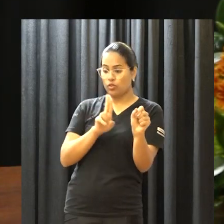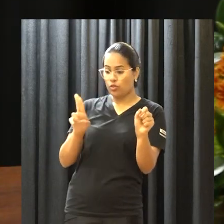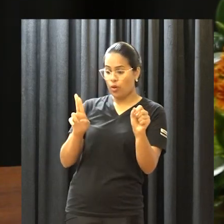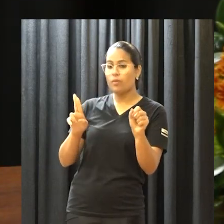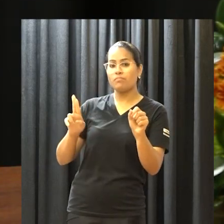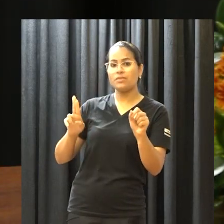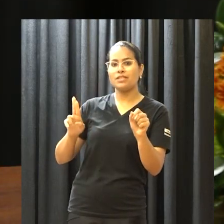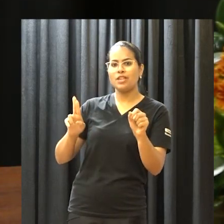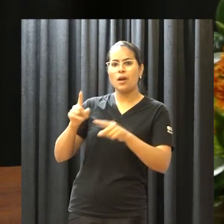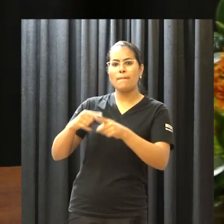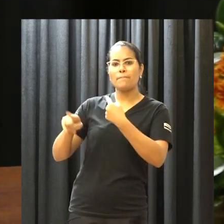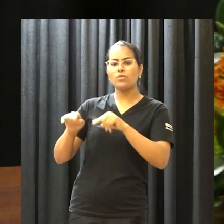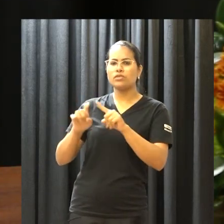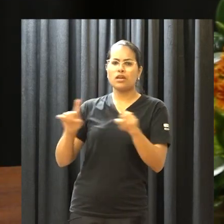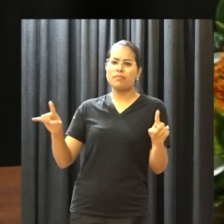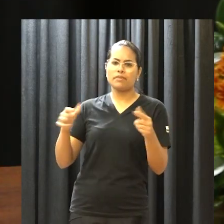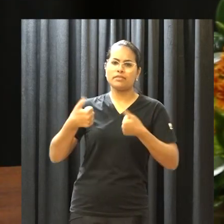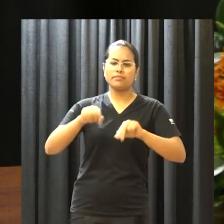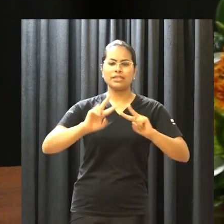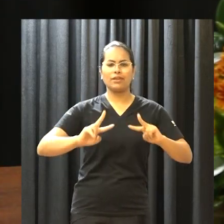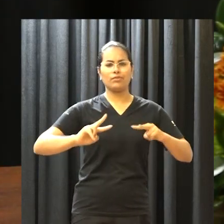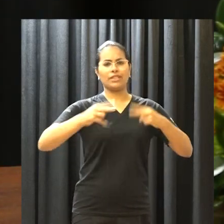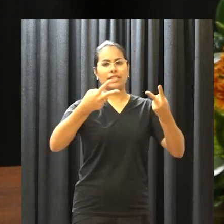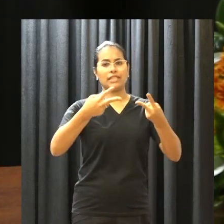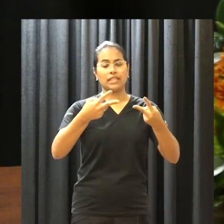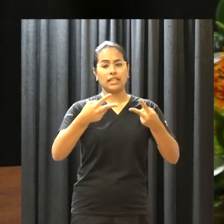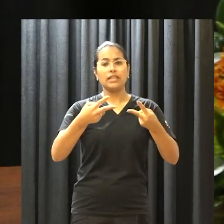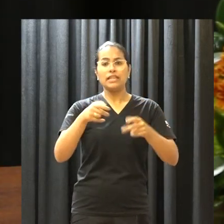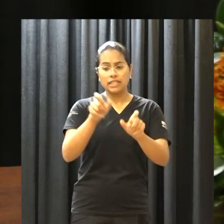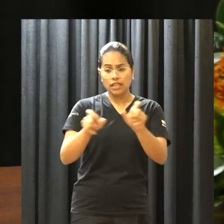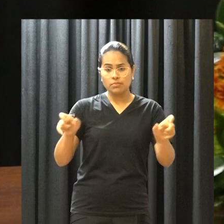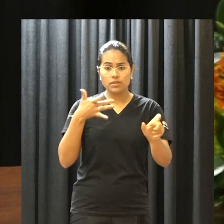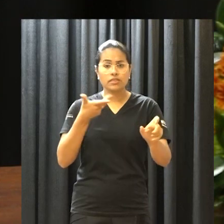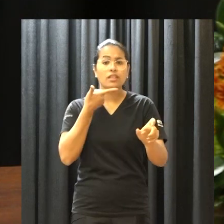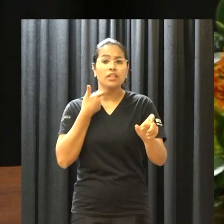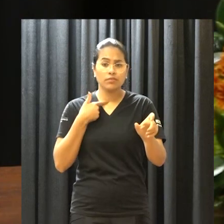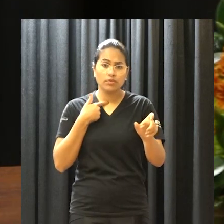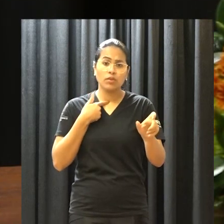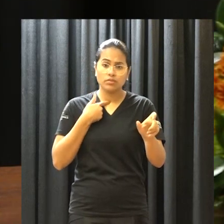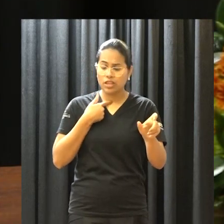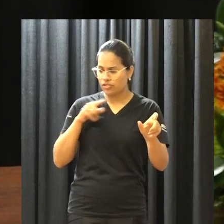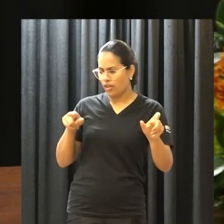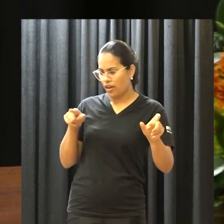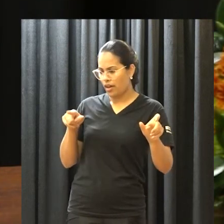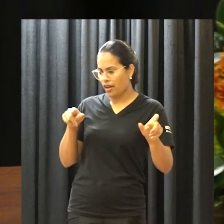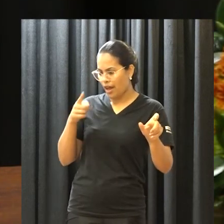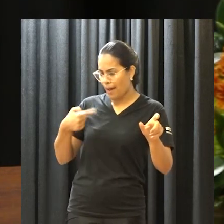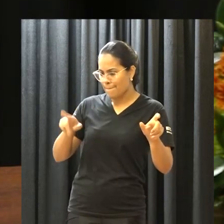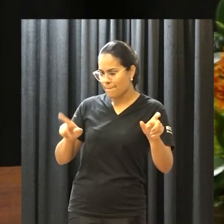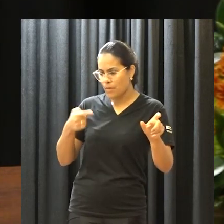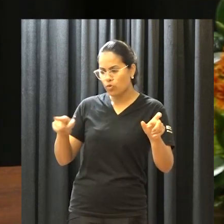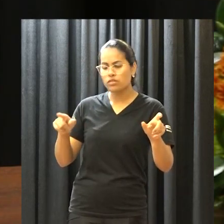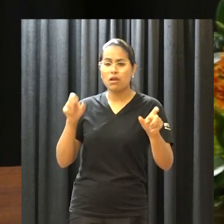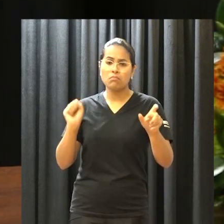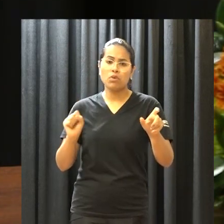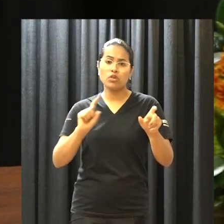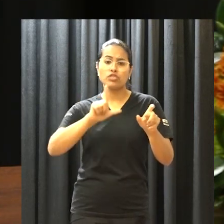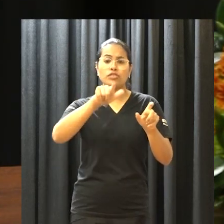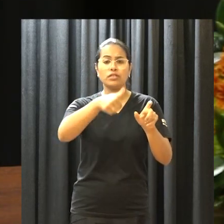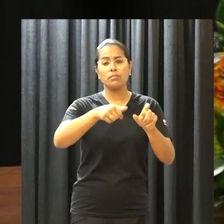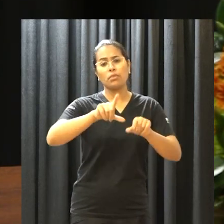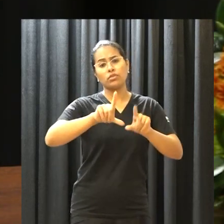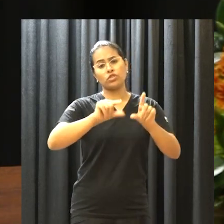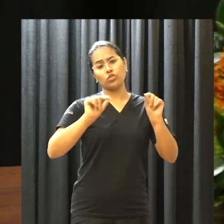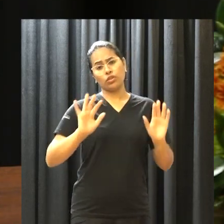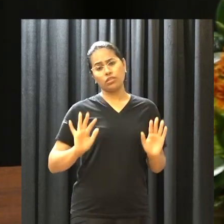link para essas músicas. E aí, as pessoas que quiserem poderiam escutar essa música depois. Isso foi uma decisão